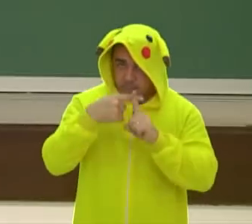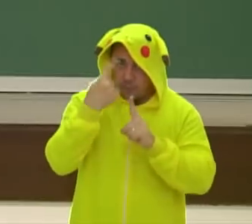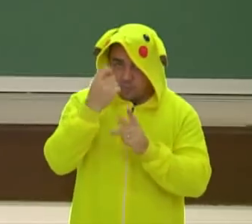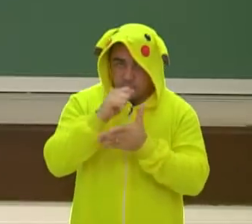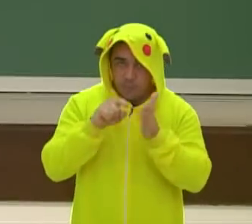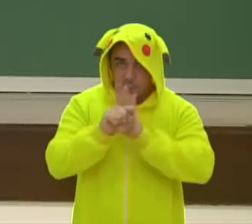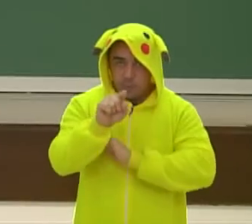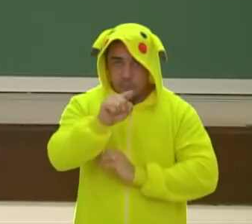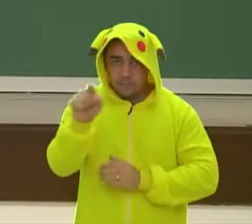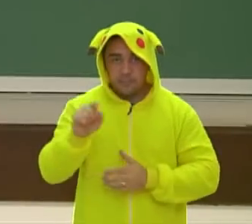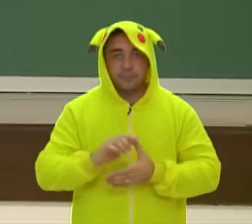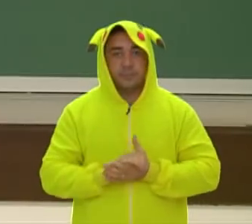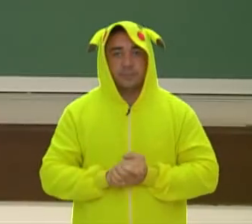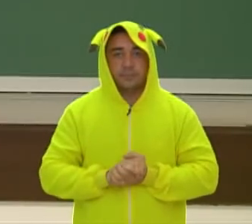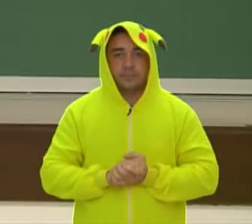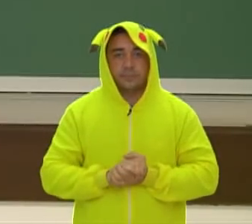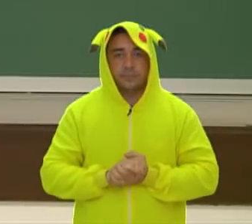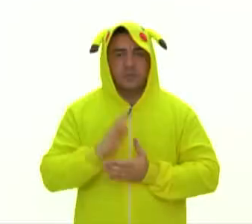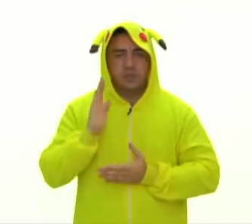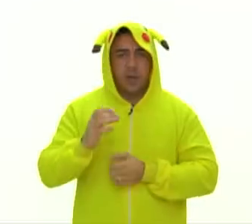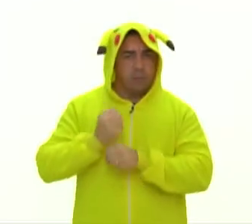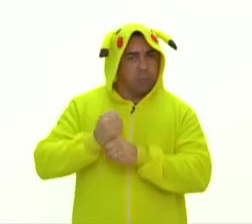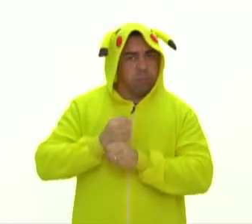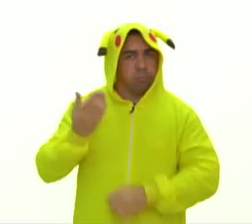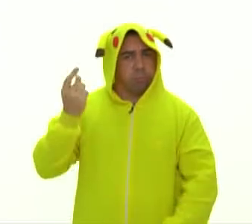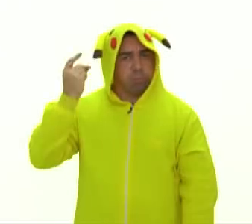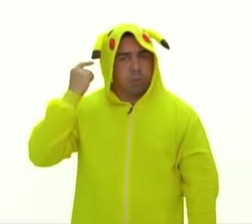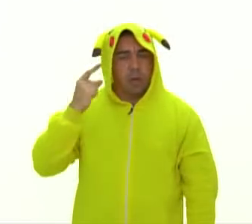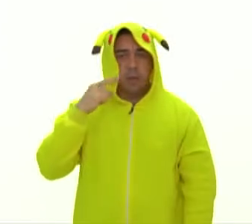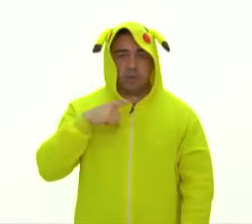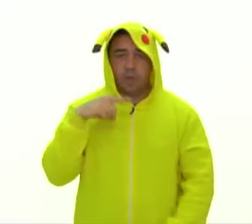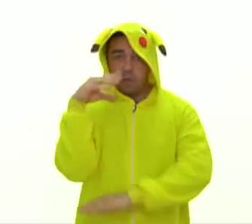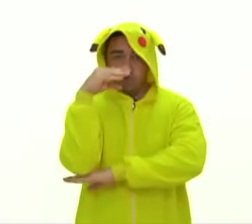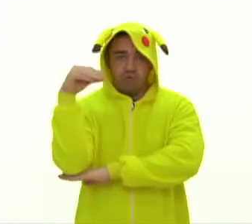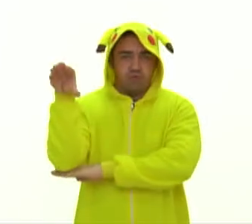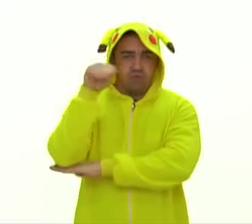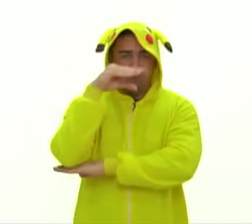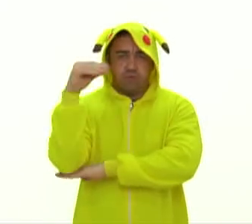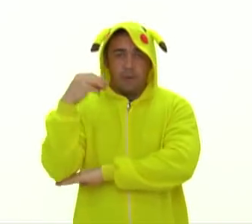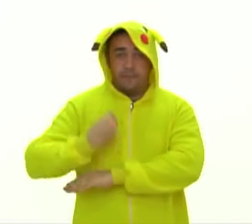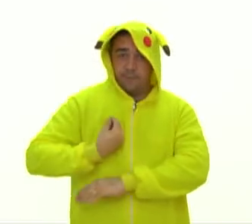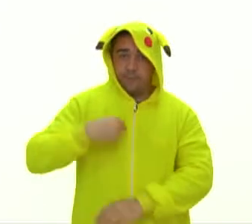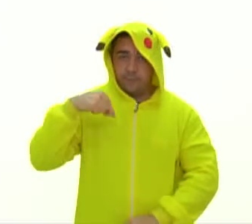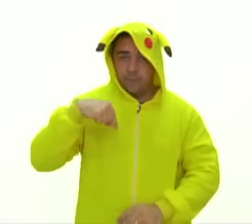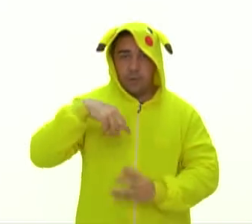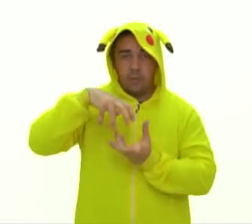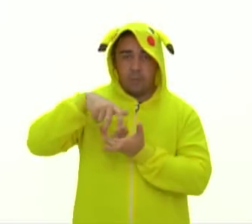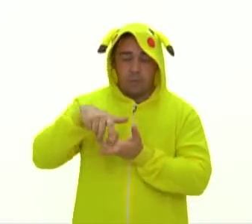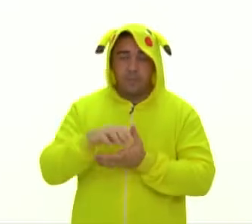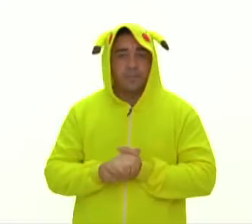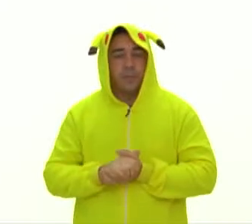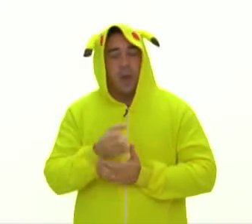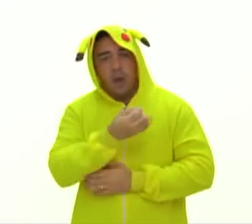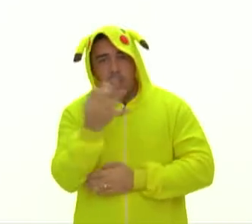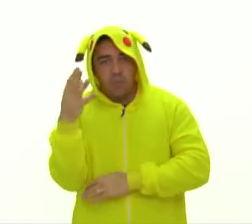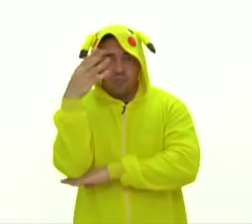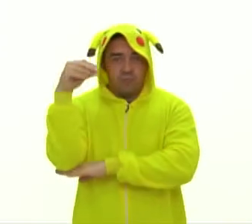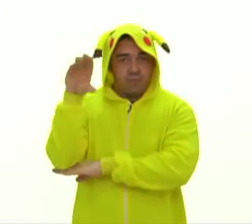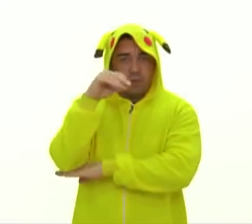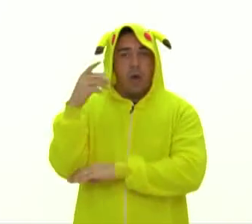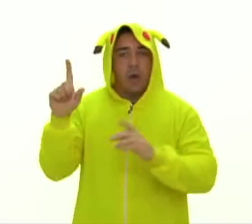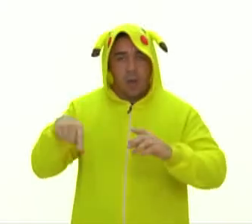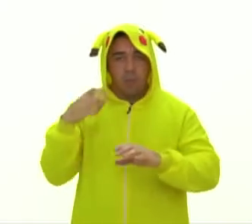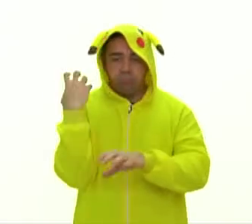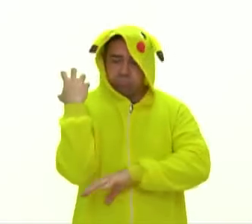então. Há muito tempo atrás, os temidos dinossauros habitavam a Terra e alguns deles formam hoje